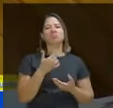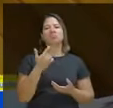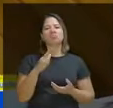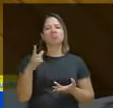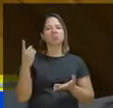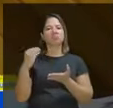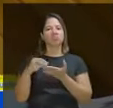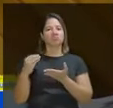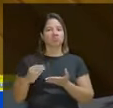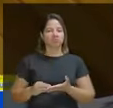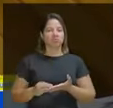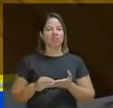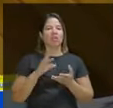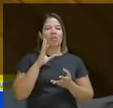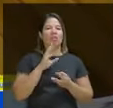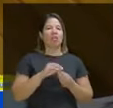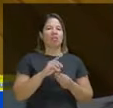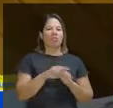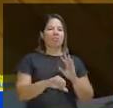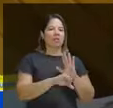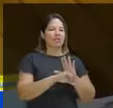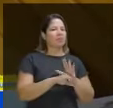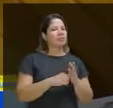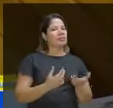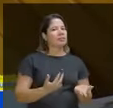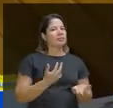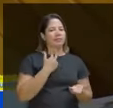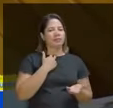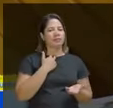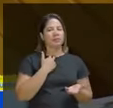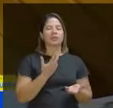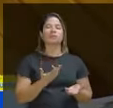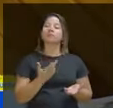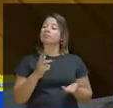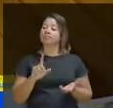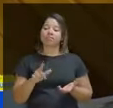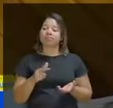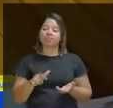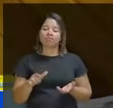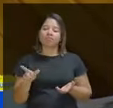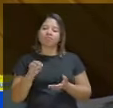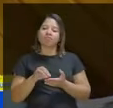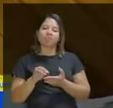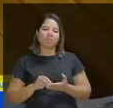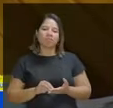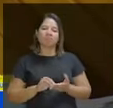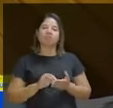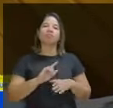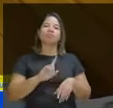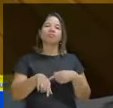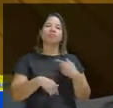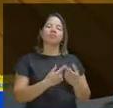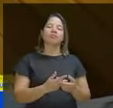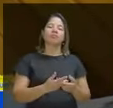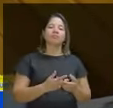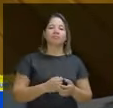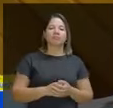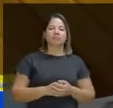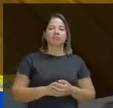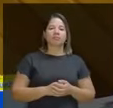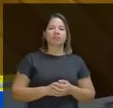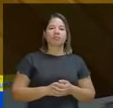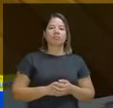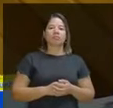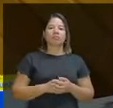essencial para a caracterização do delito. Ao final, requereu a concessão da medida liminar para sobrestar a ação penal originária.